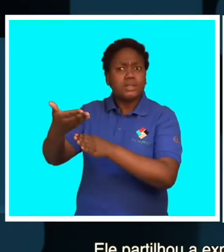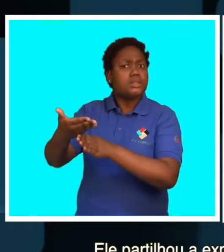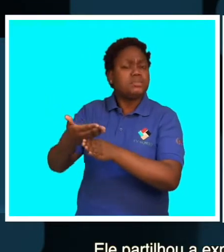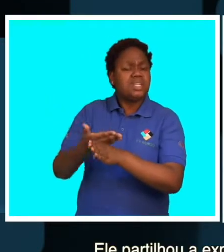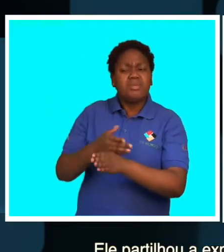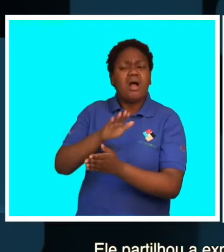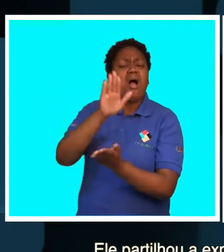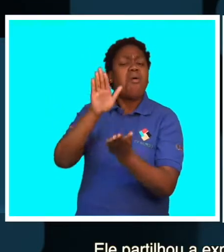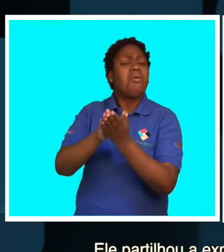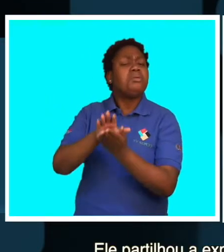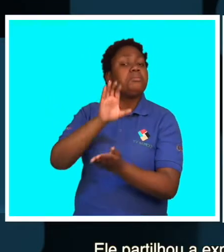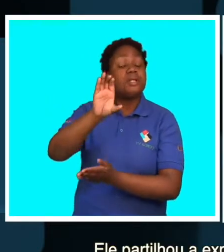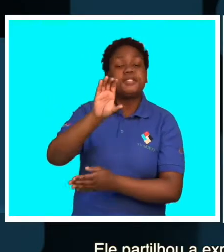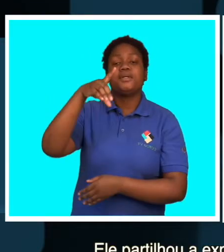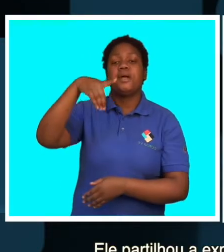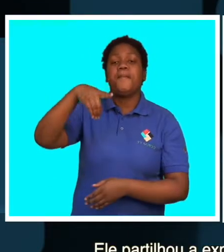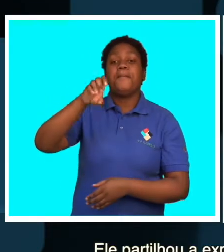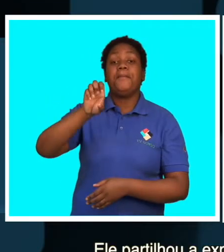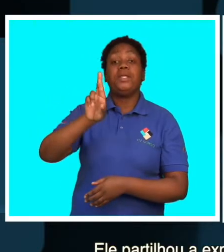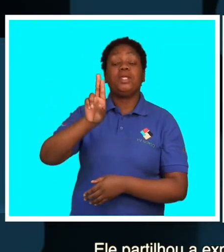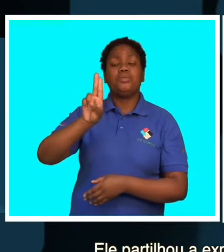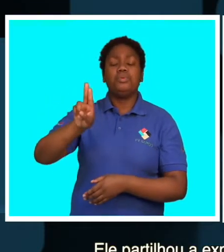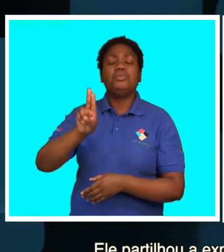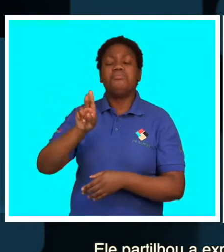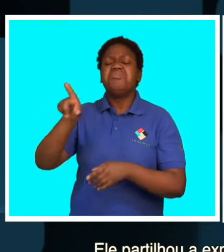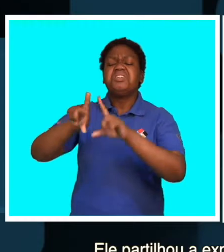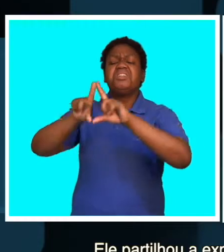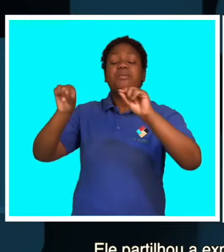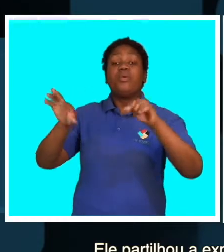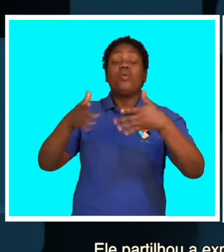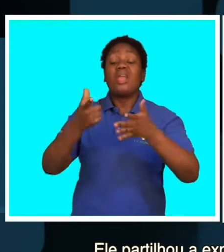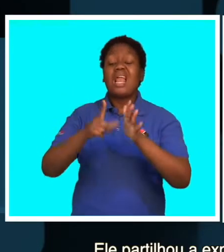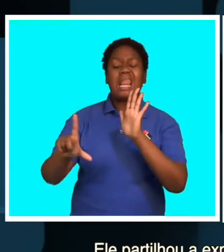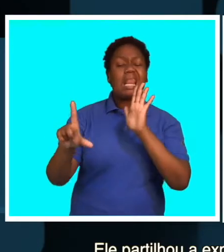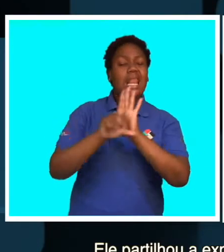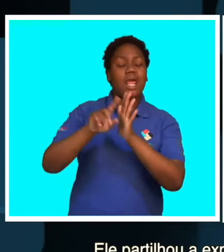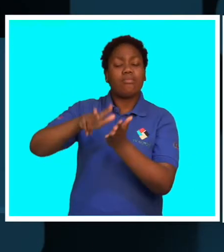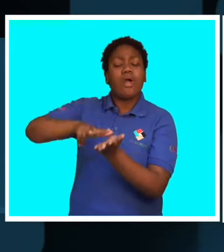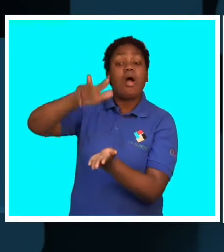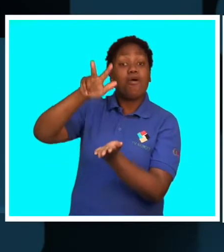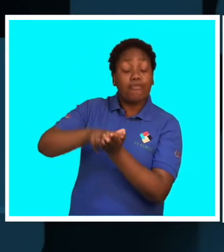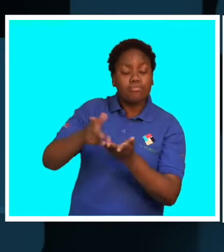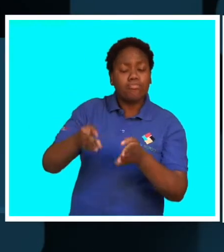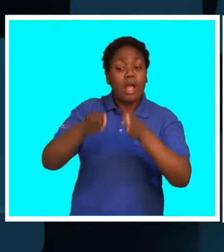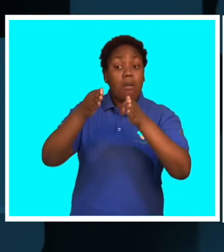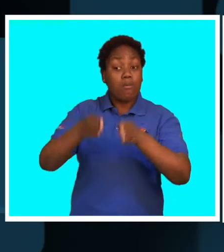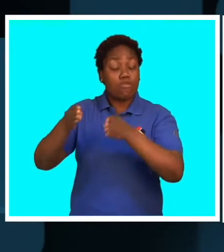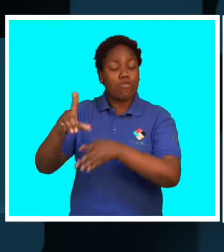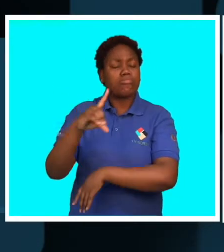Ele partilhou a experiência do Peru sobre a elaboração e aprovação dos direitos das pessoas com deficiência.